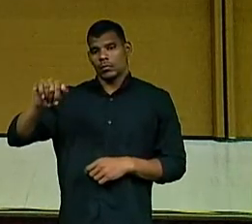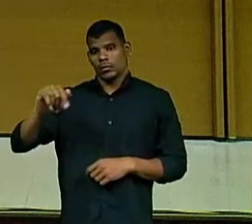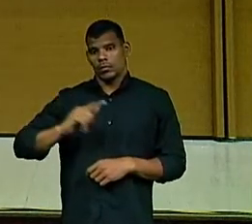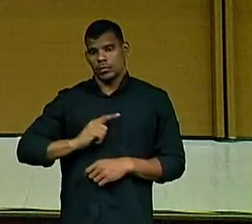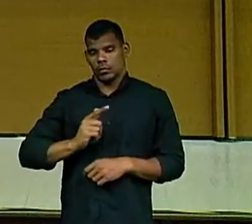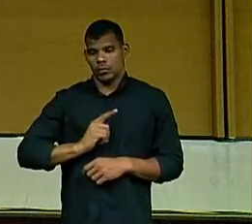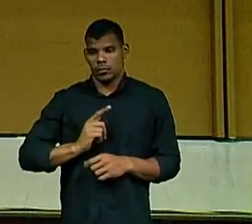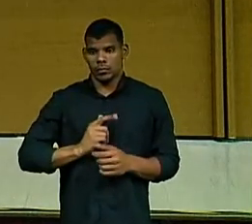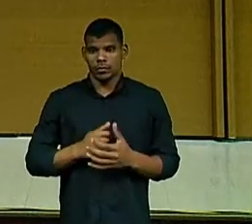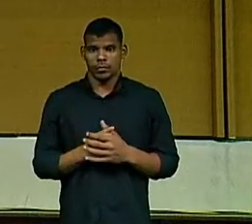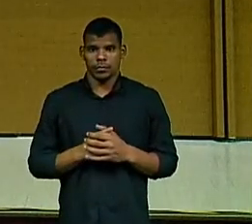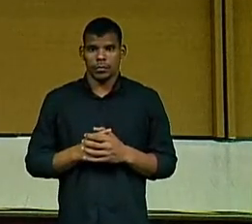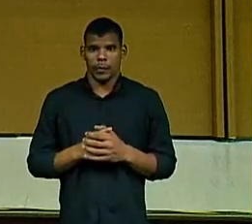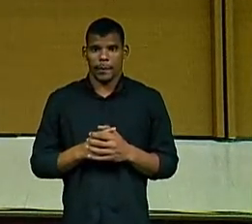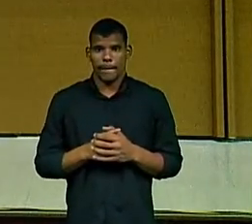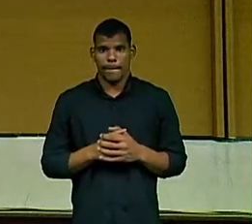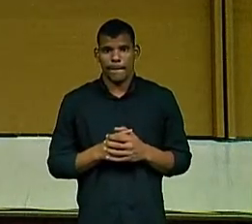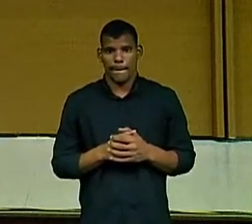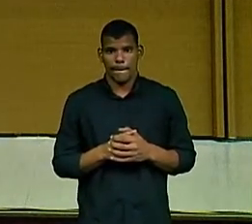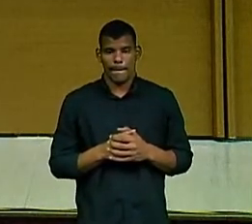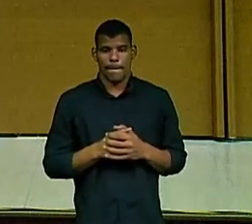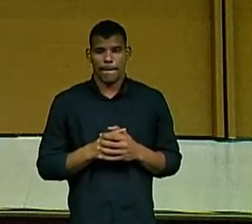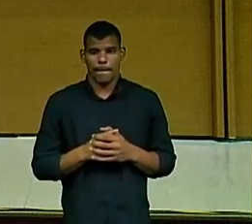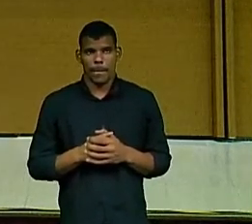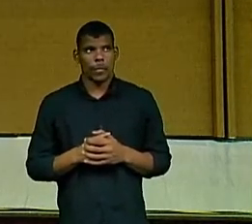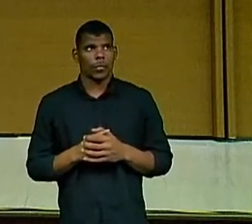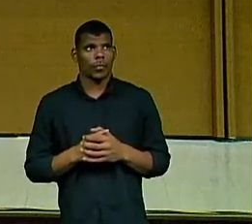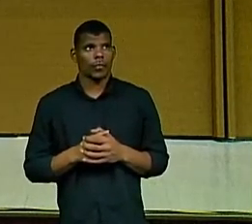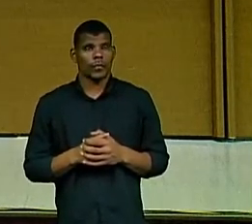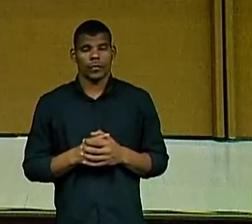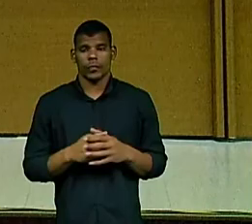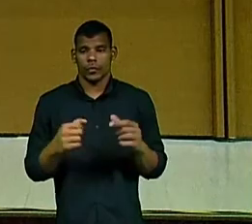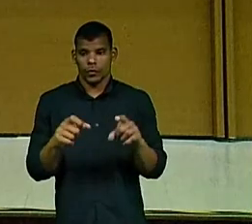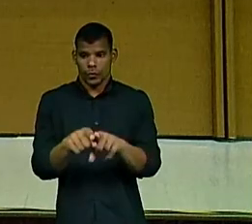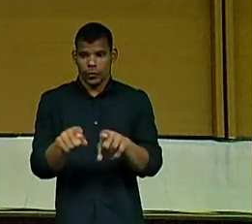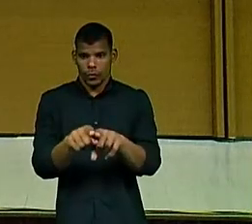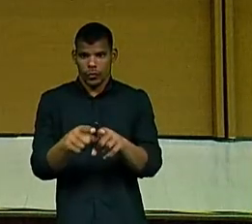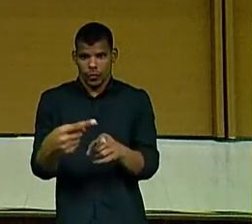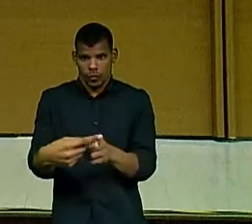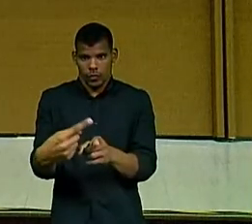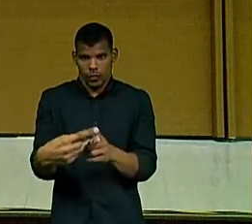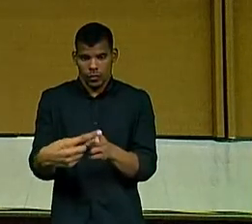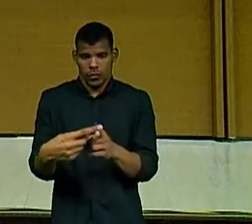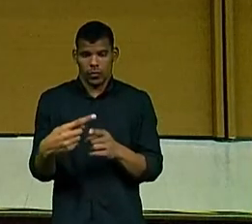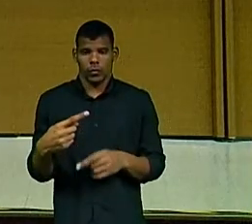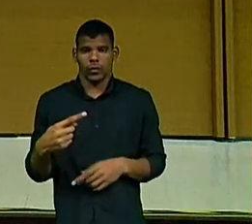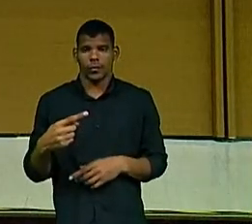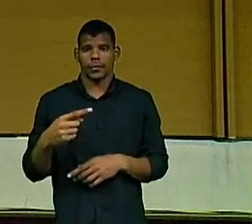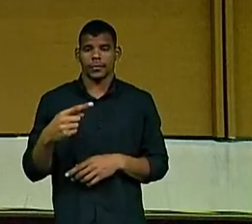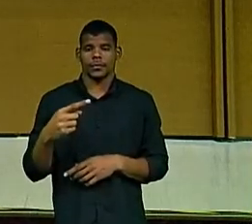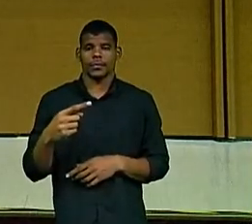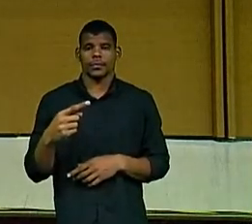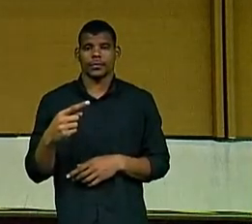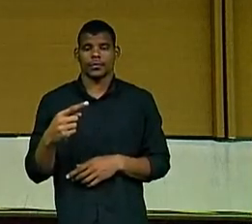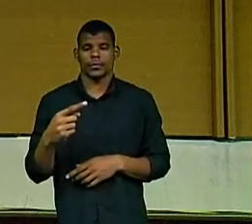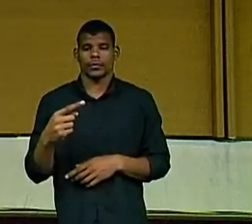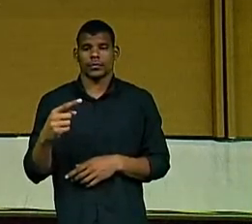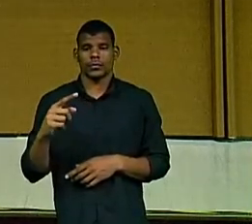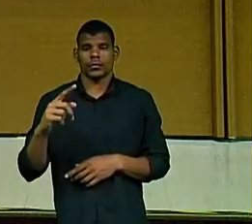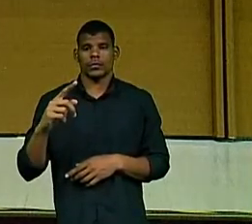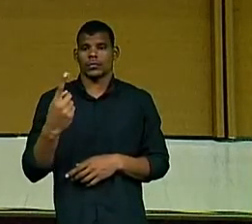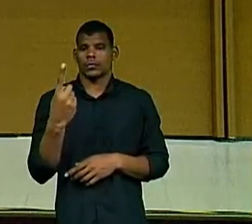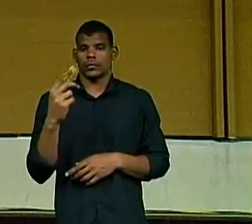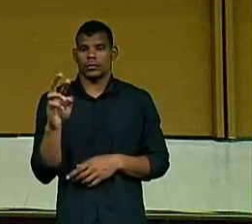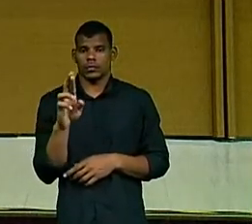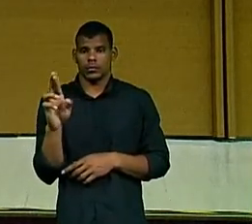e essa dívida externa ela também foi aumentada porque porque para deixar o Real ali